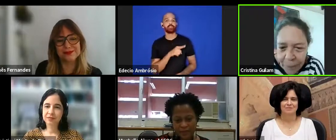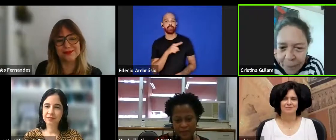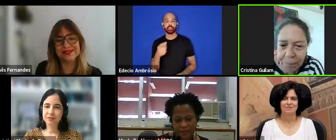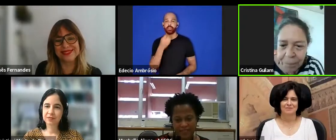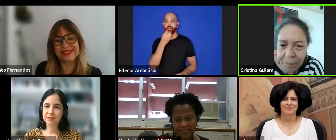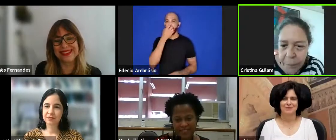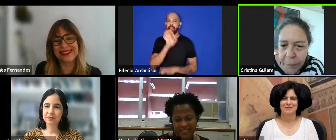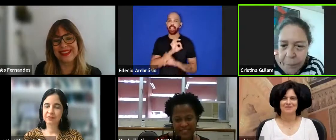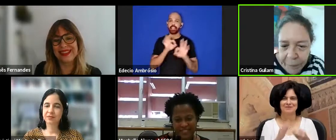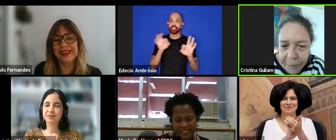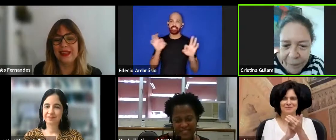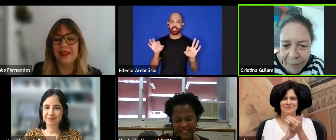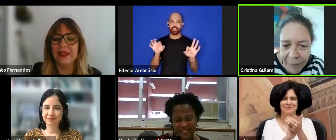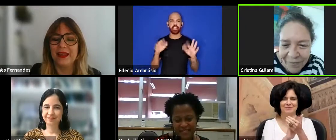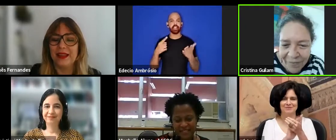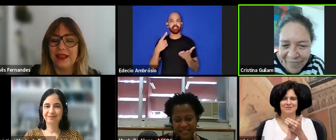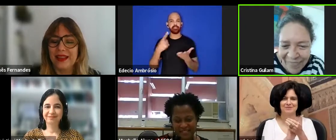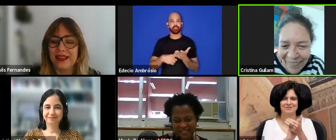evento.